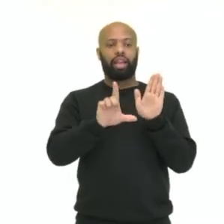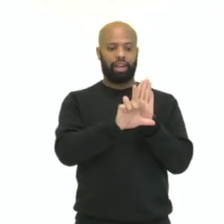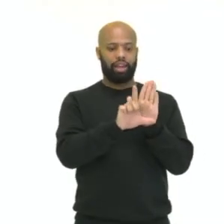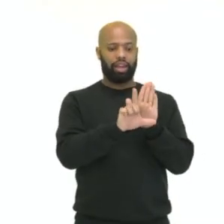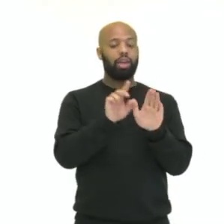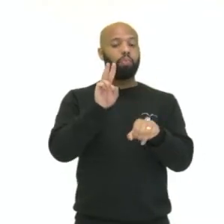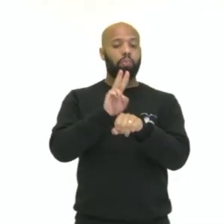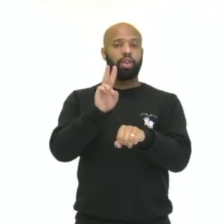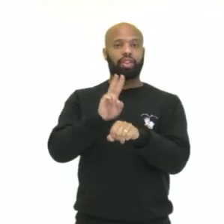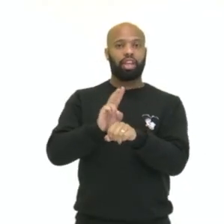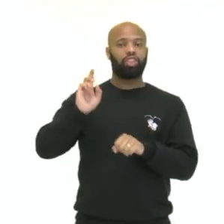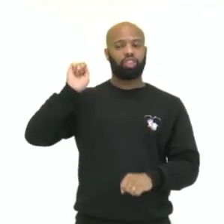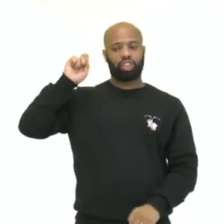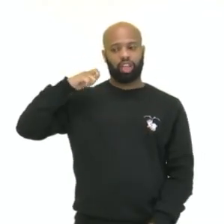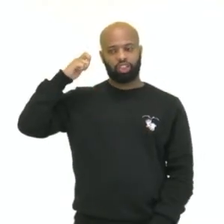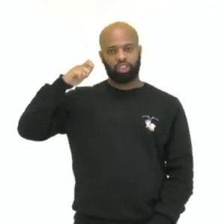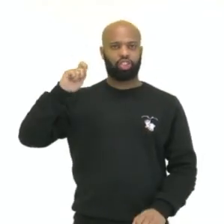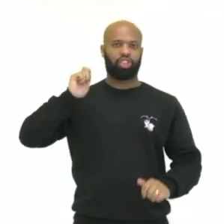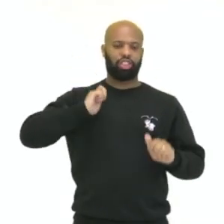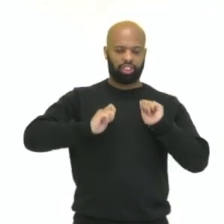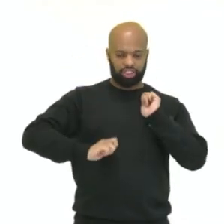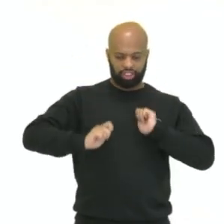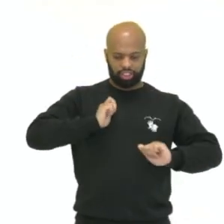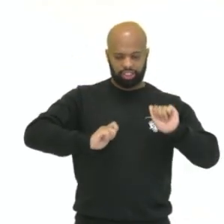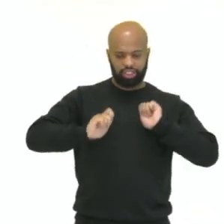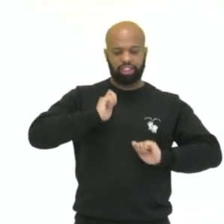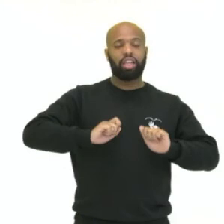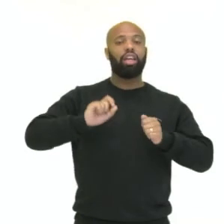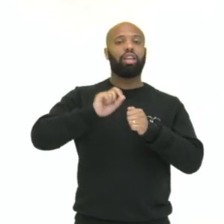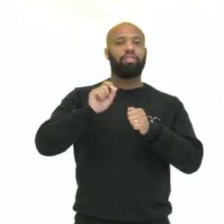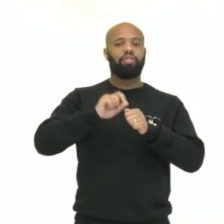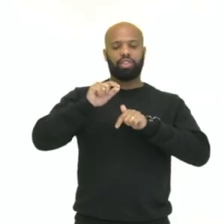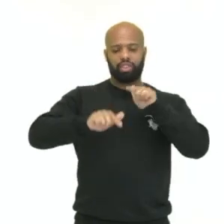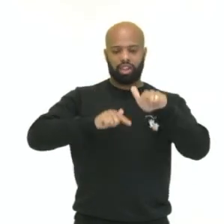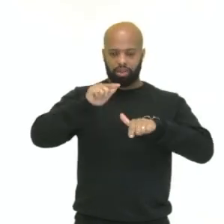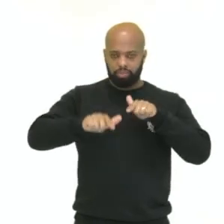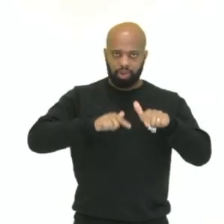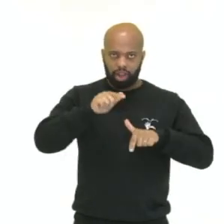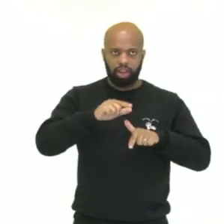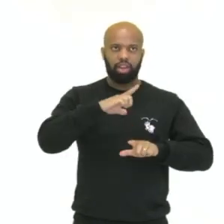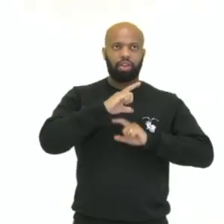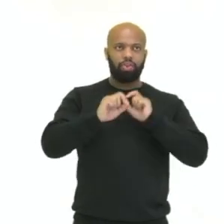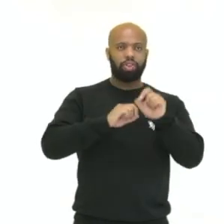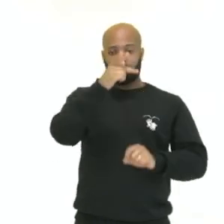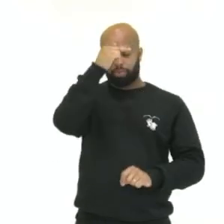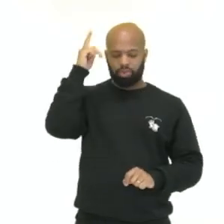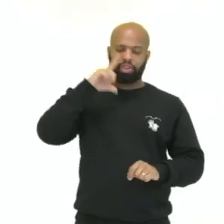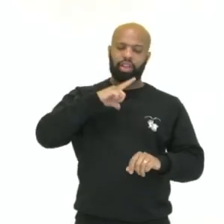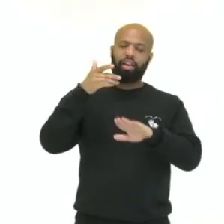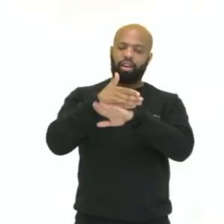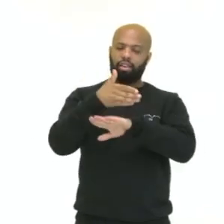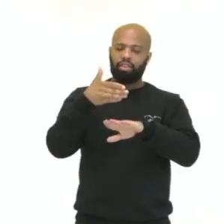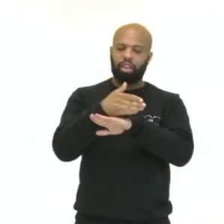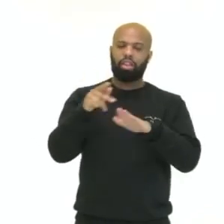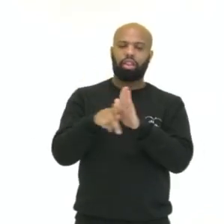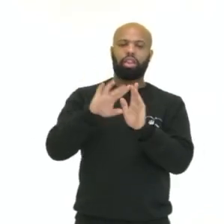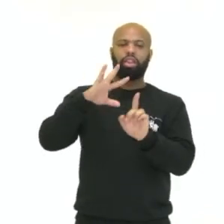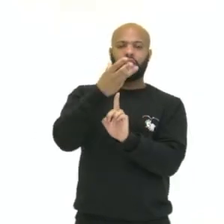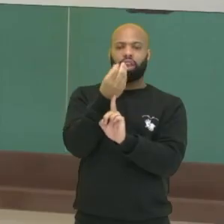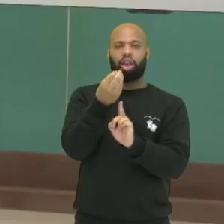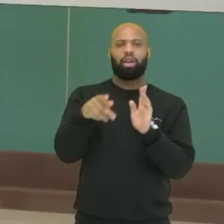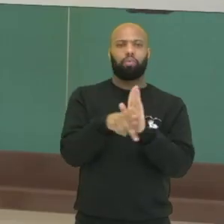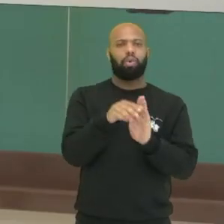protegem os artistas que produzem seus trabalhos e devem ser remunerados para que as pessoas possam ter acesso à sua arte no